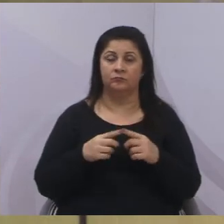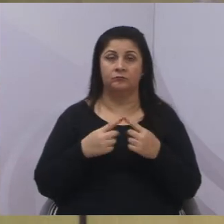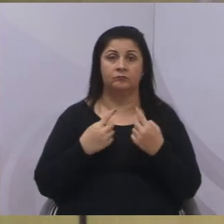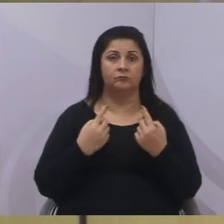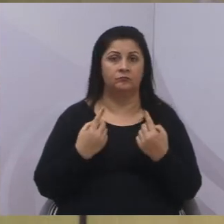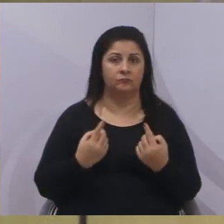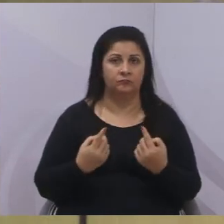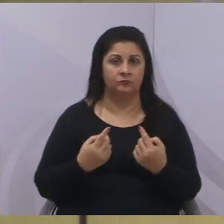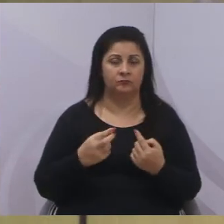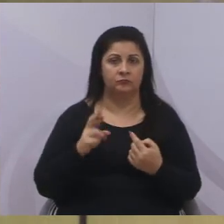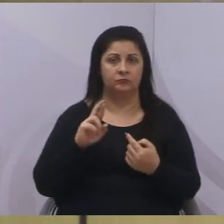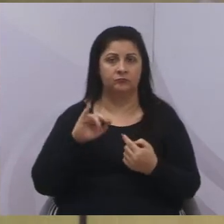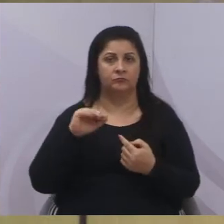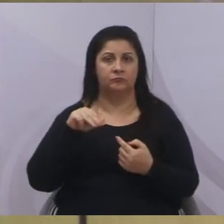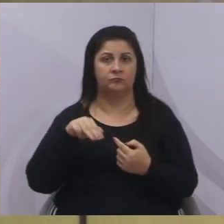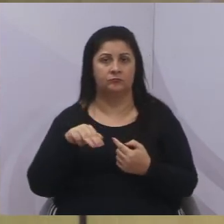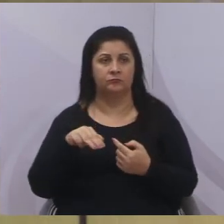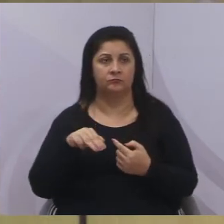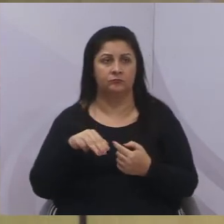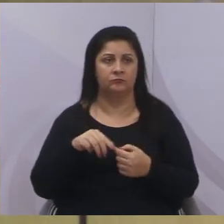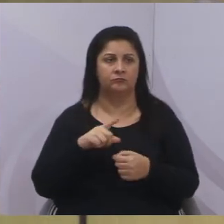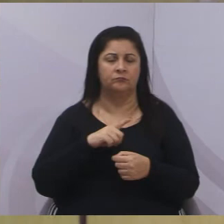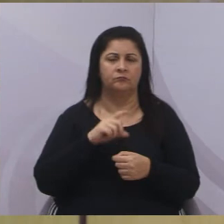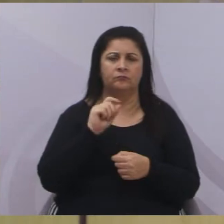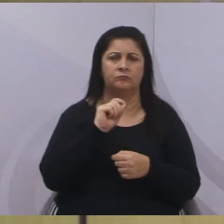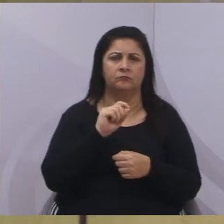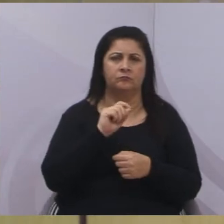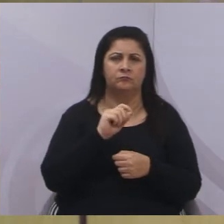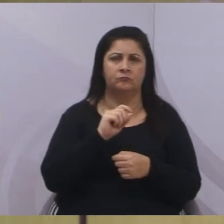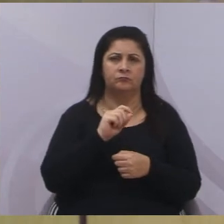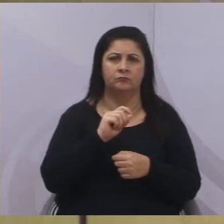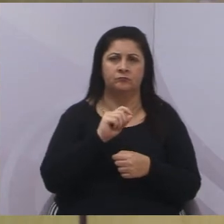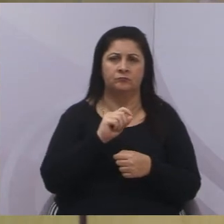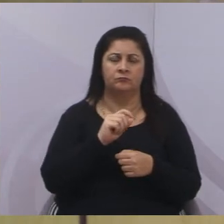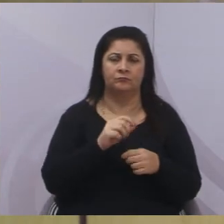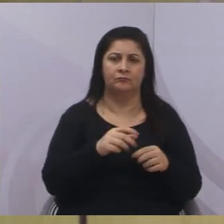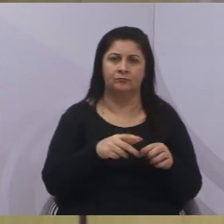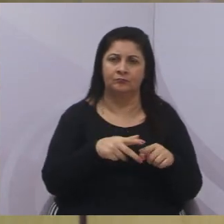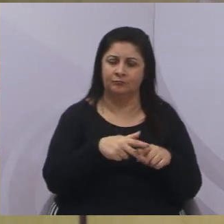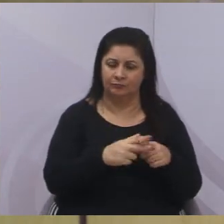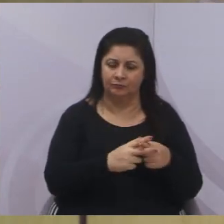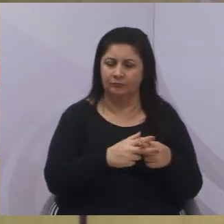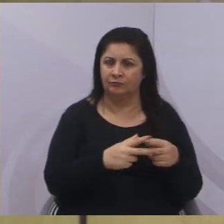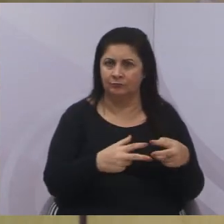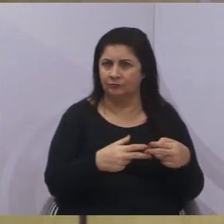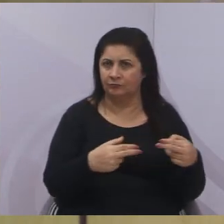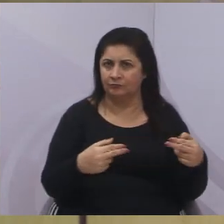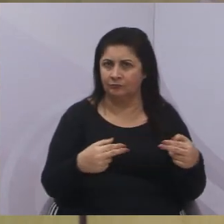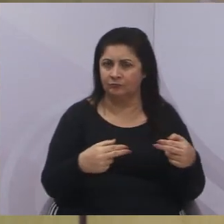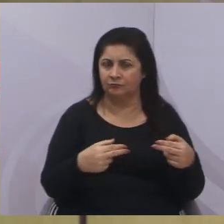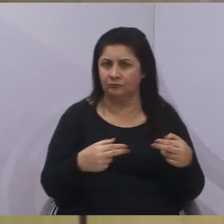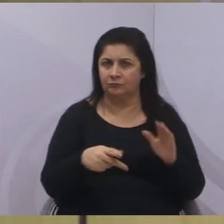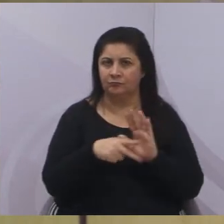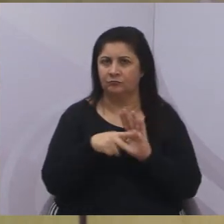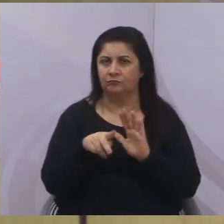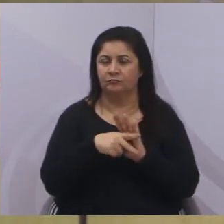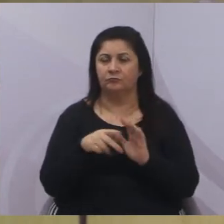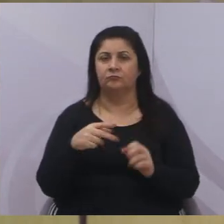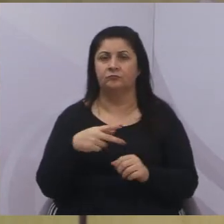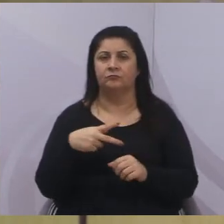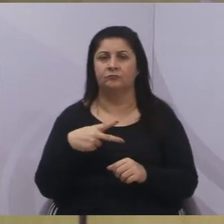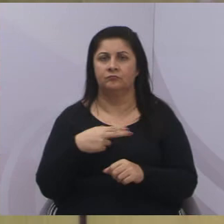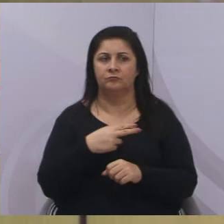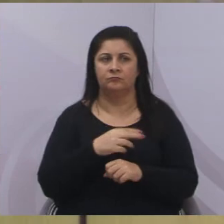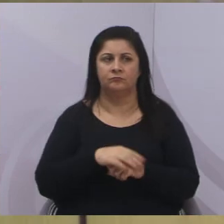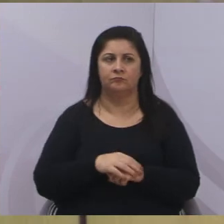disso, ele contempla o PME. O que é isso? É um material cirúrgico. Então, muitas vezes, o